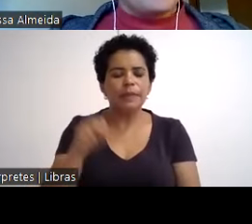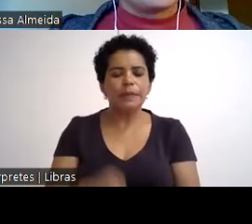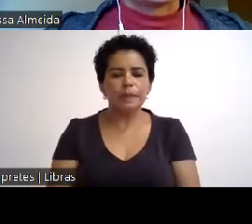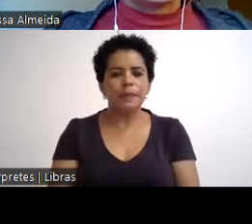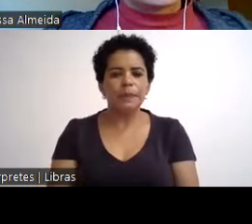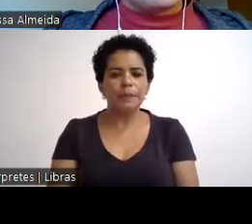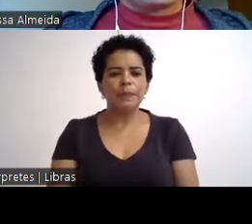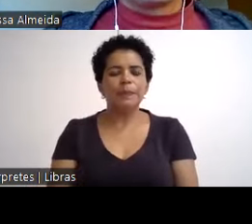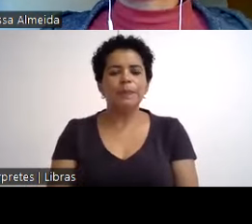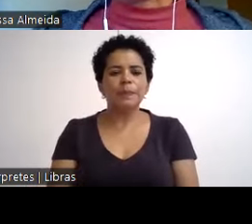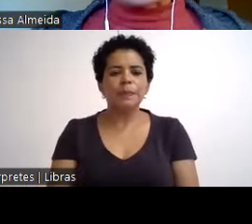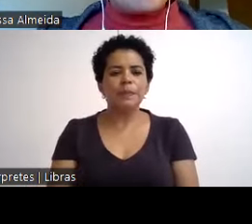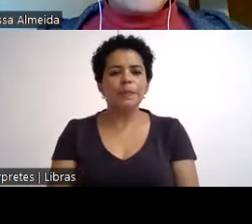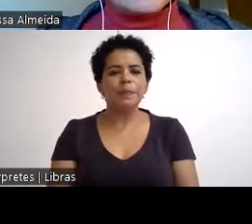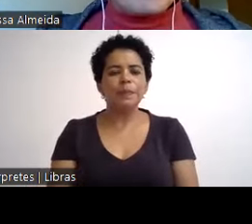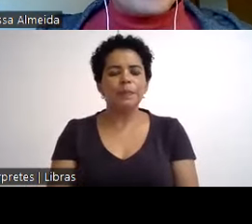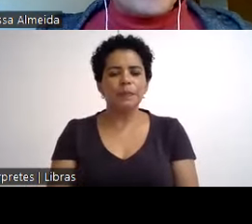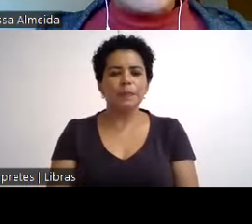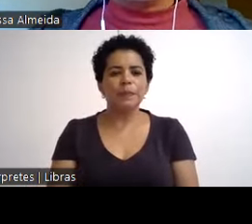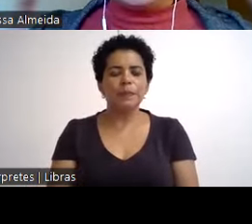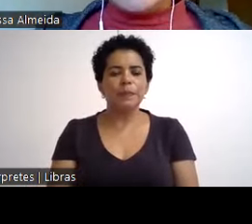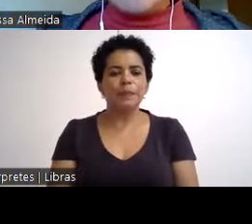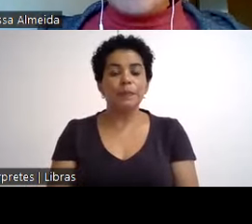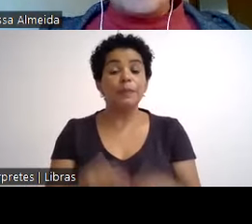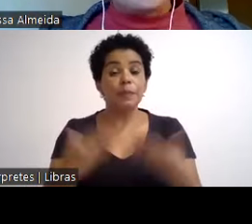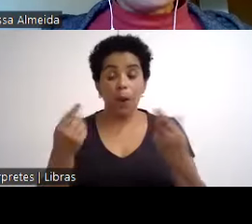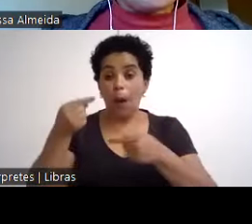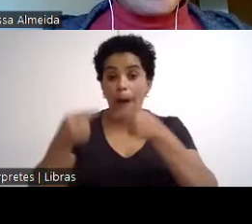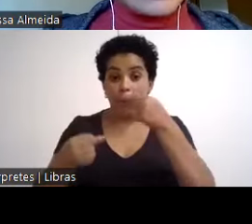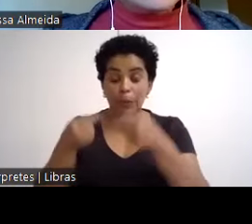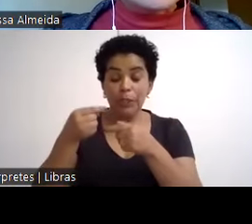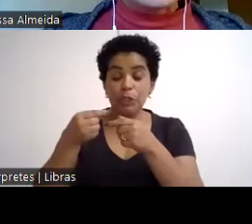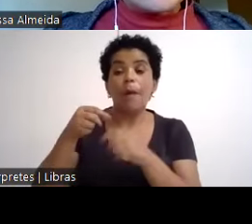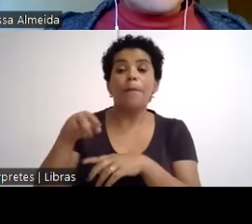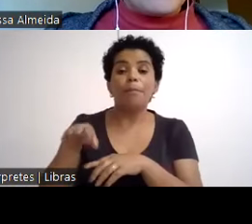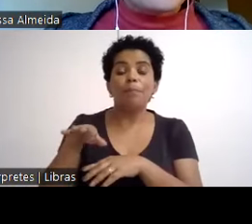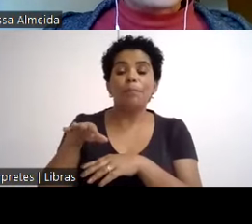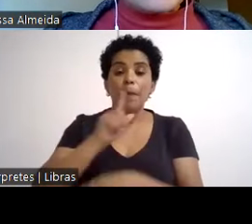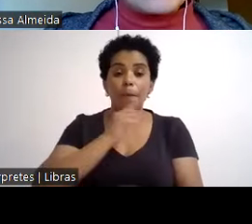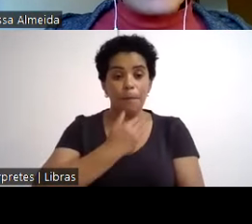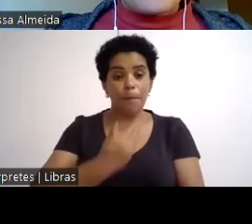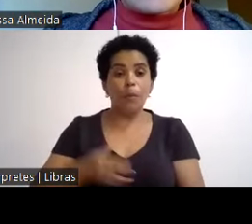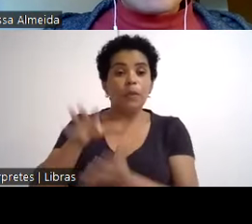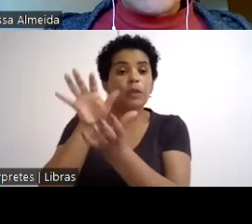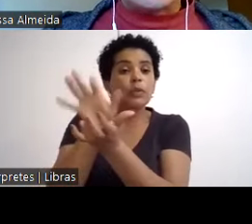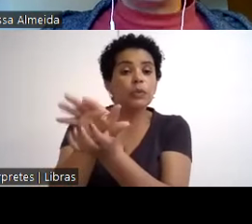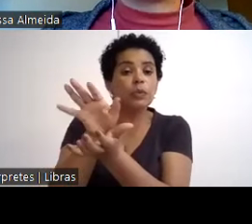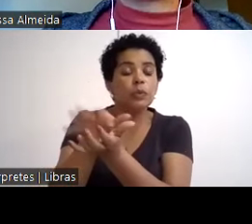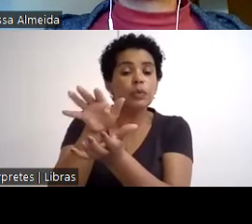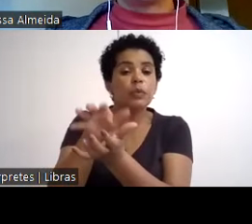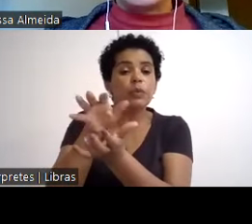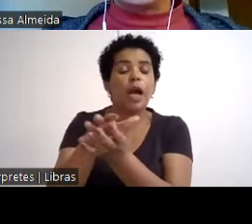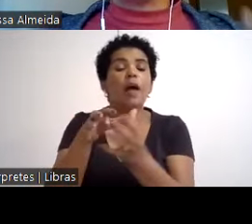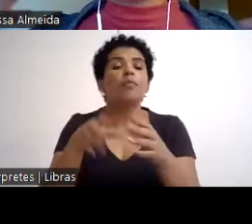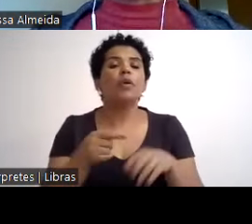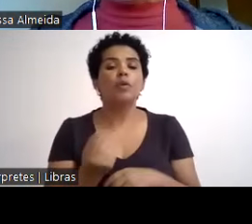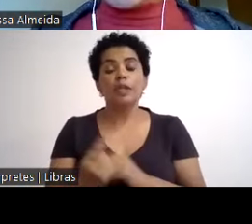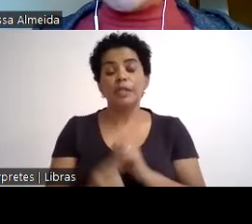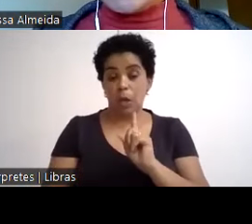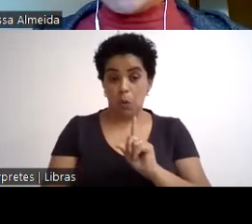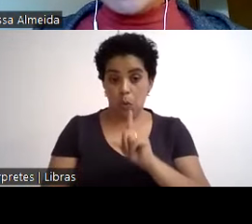Ok. Então, a política pública no Recife aconteceu com essas forças motrizes. A gente tinha